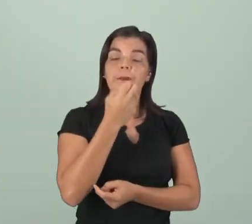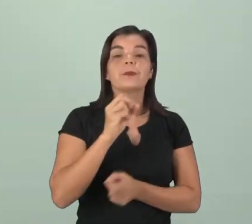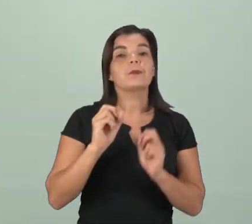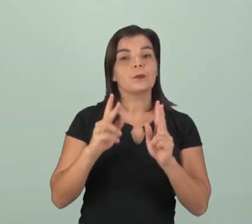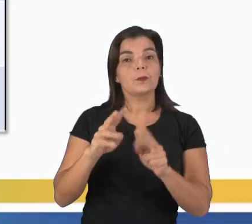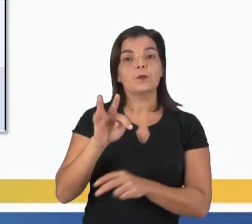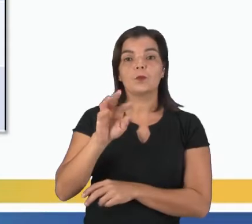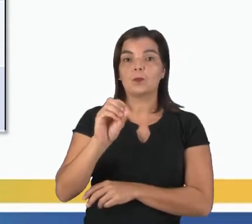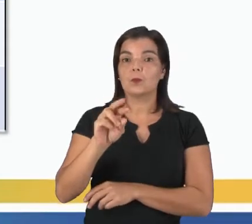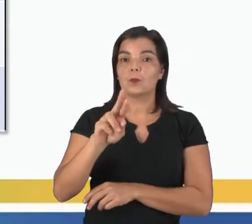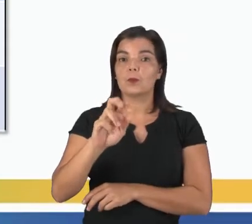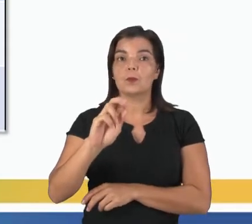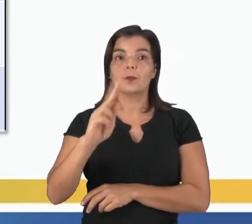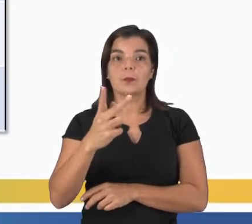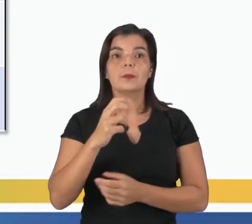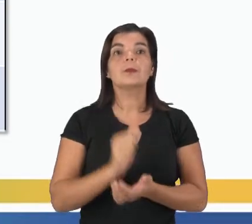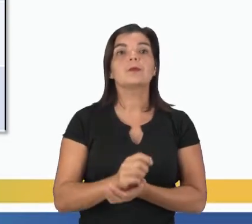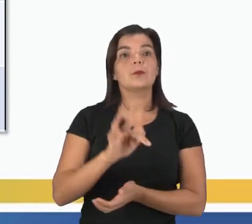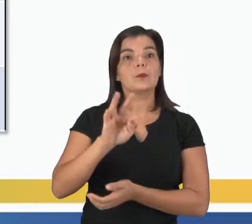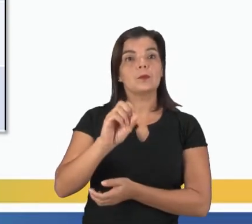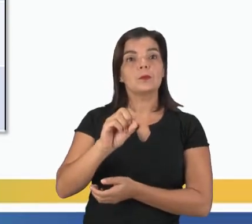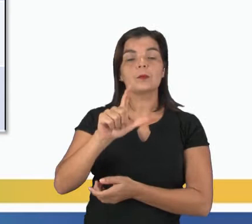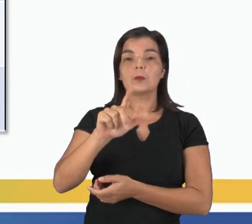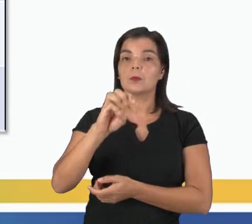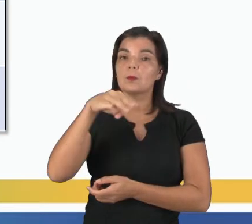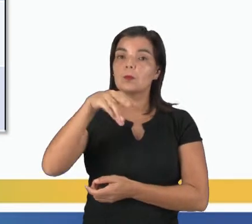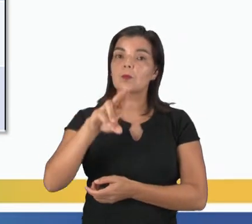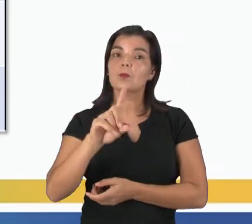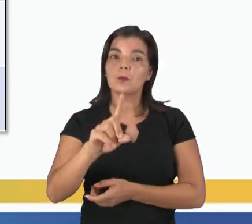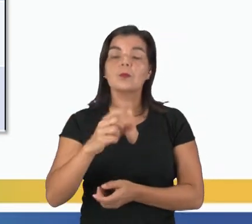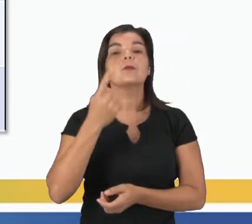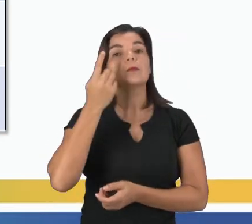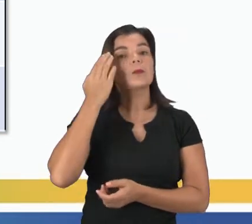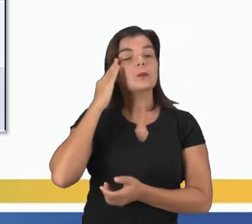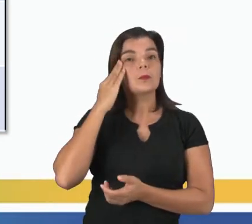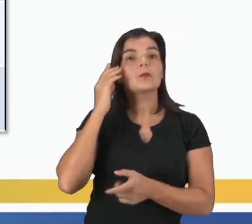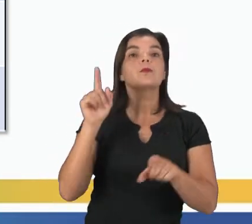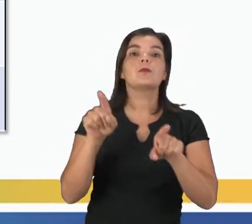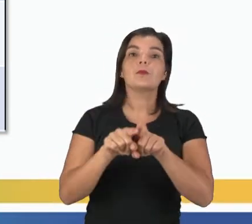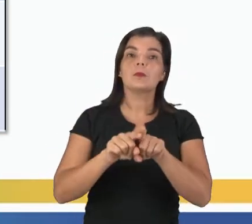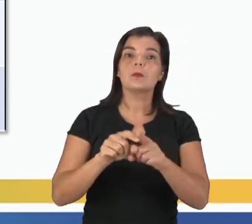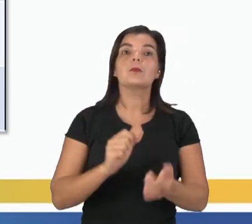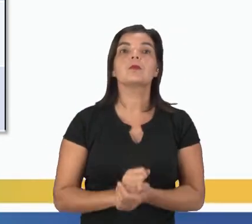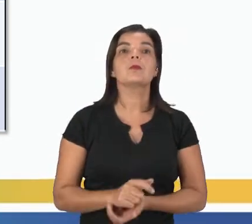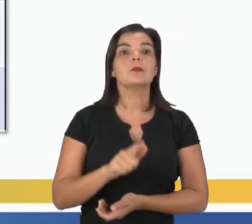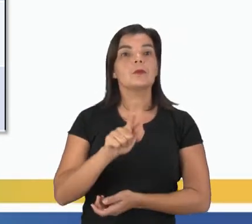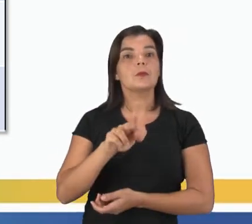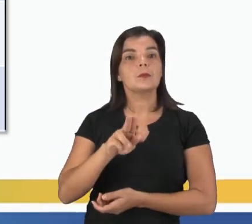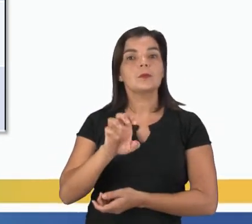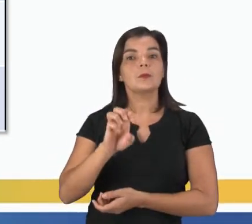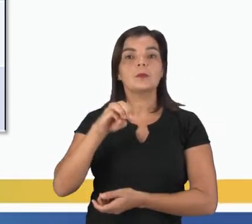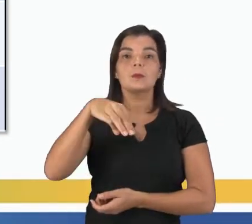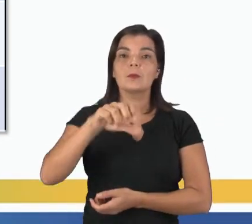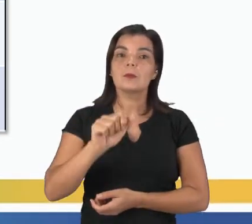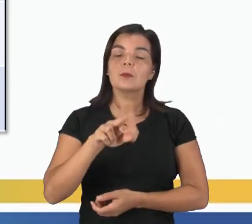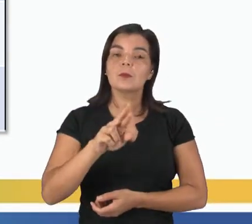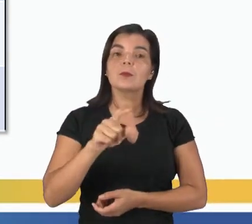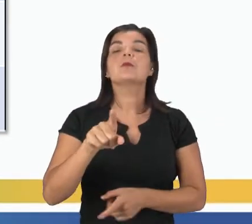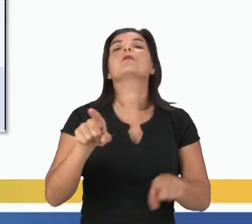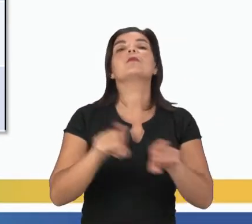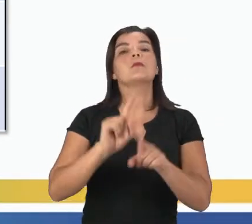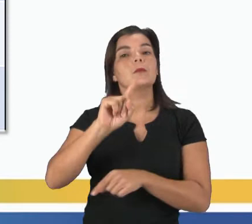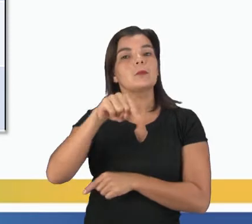ok? O Talmud, que é um conjunto de interpretações da Torá, e a Guemará, que é uma tradição